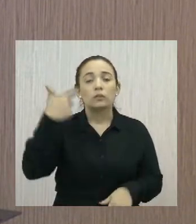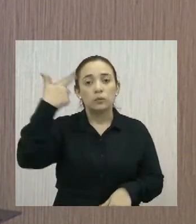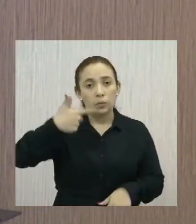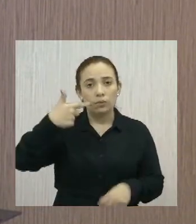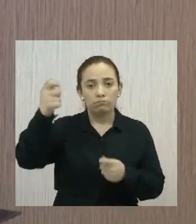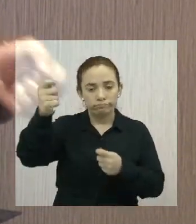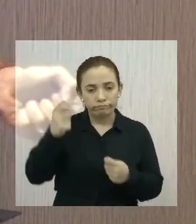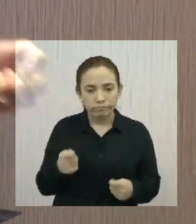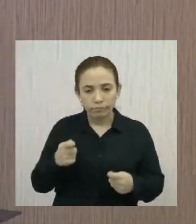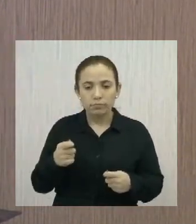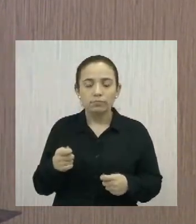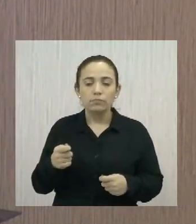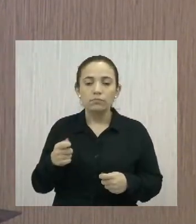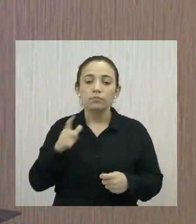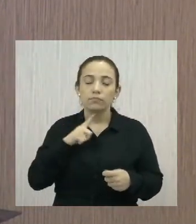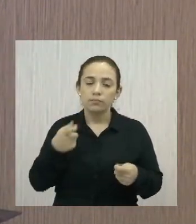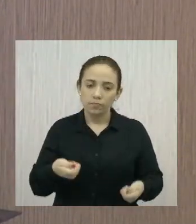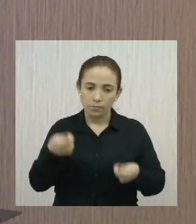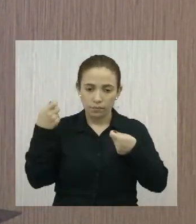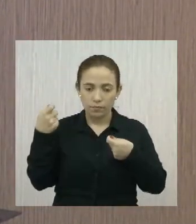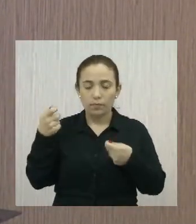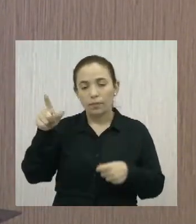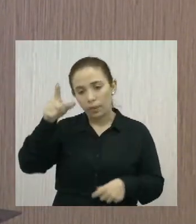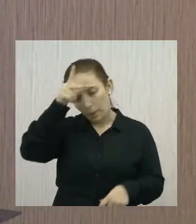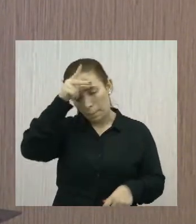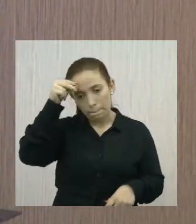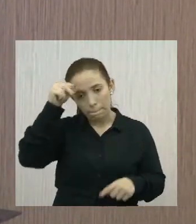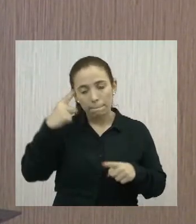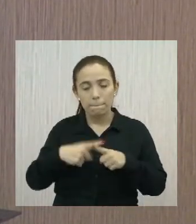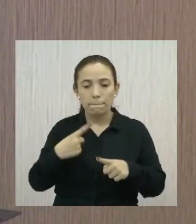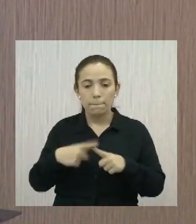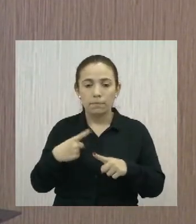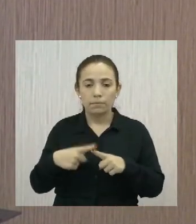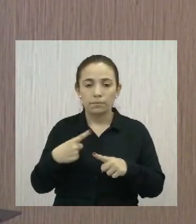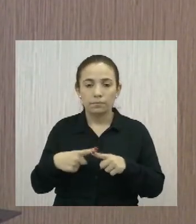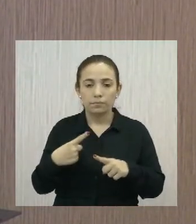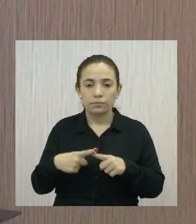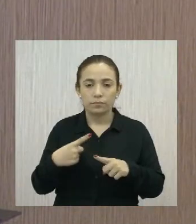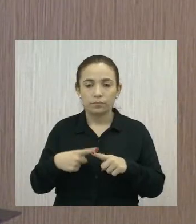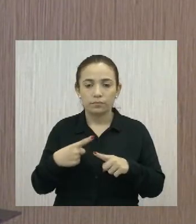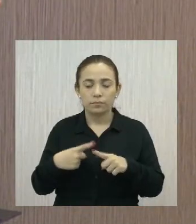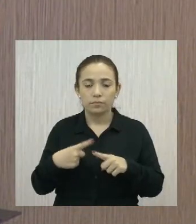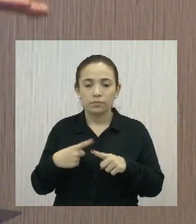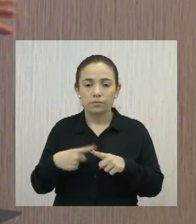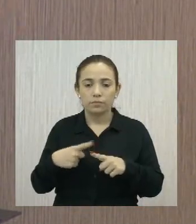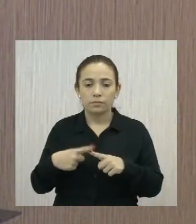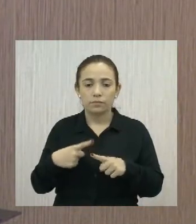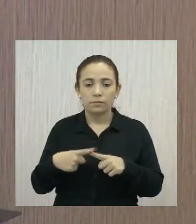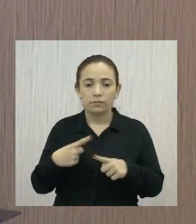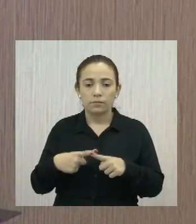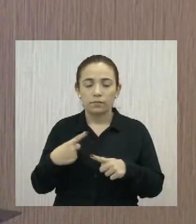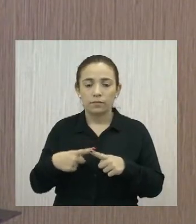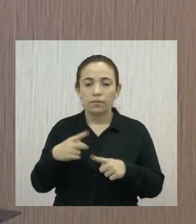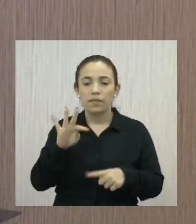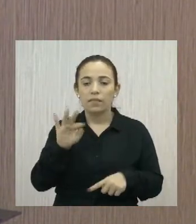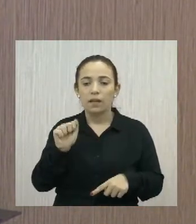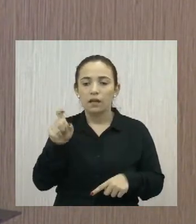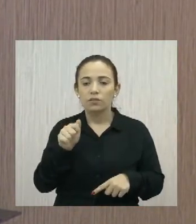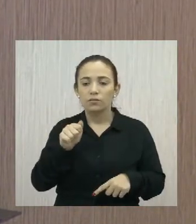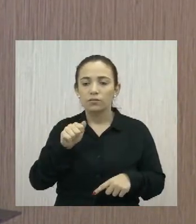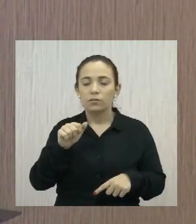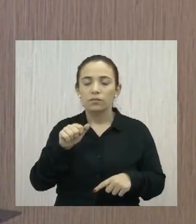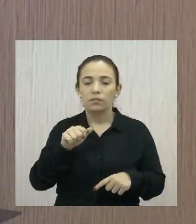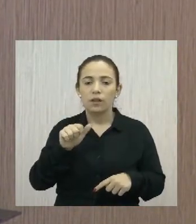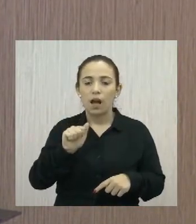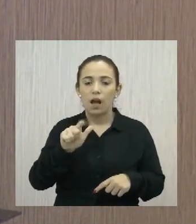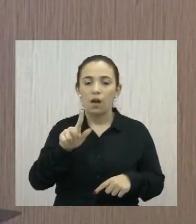Aí vem a retirada pela Prefeitura, porque estava ali a retirada da cobrança das taxas de alvará, tira de